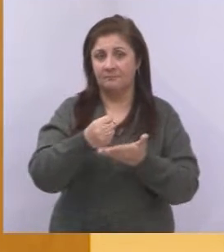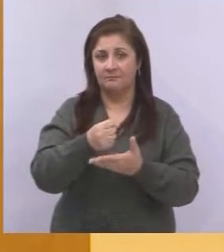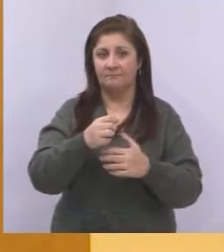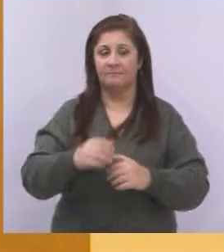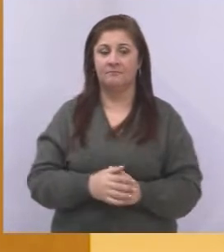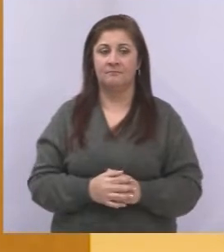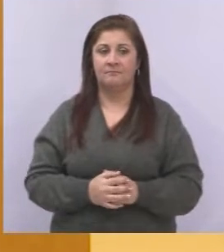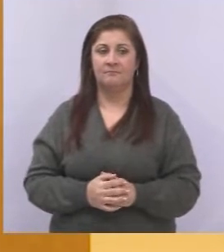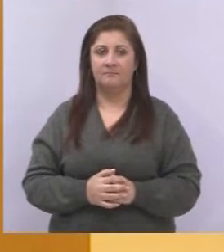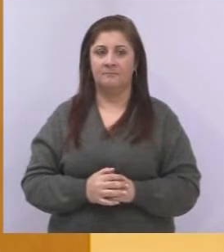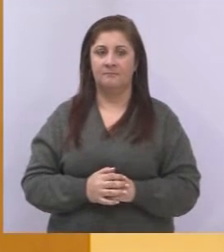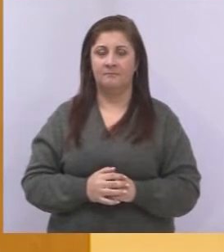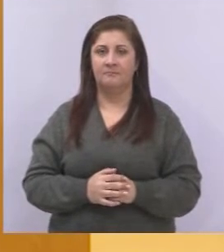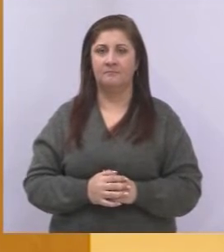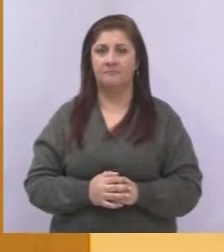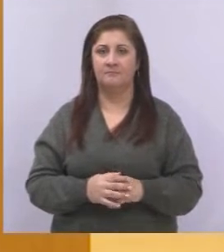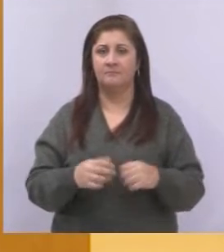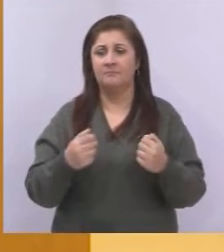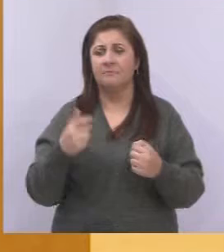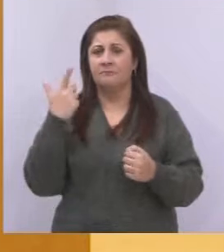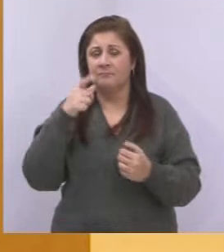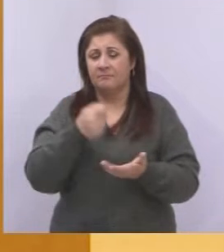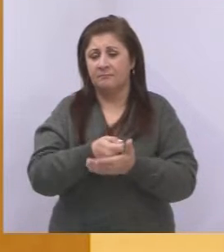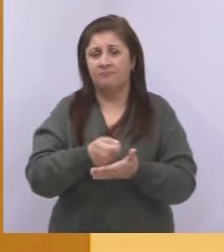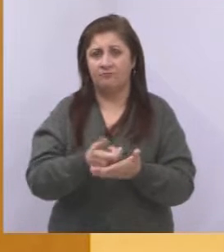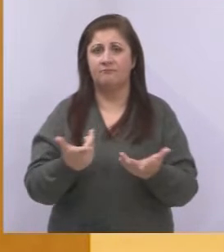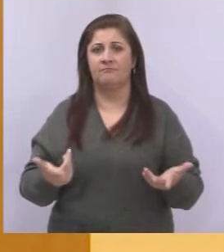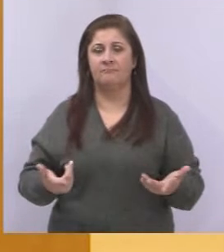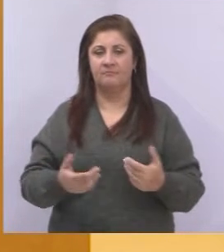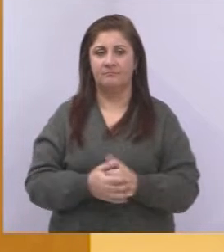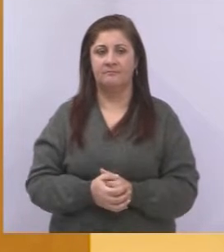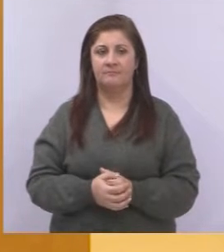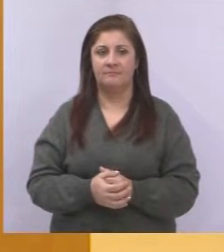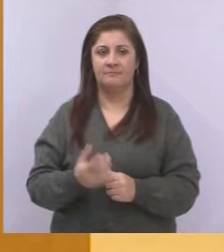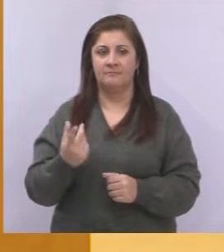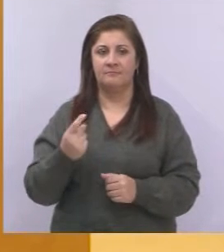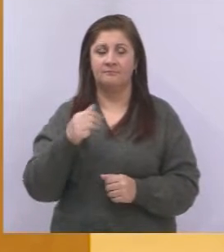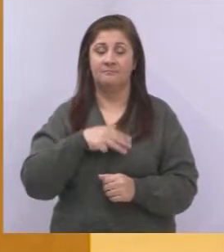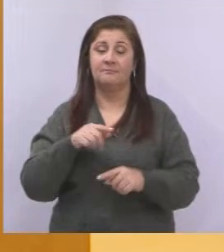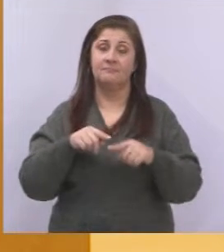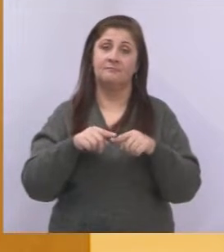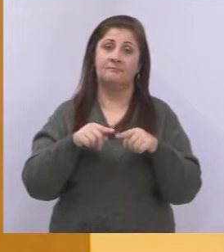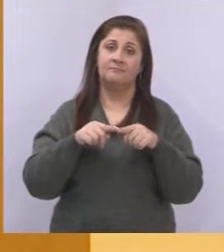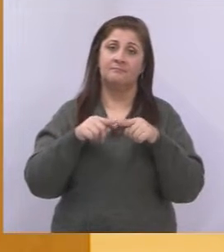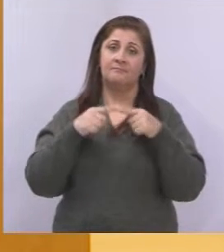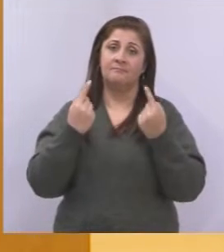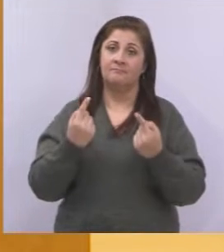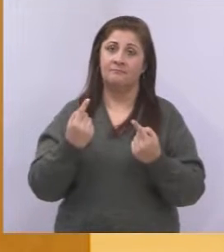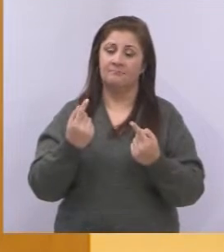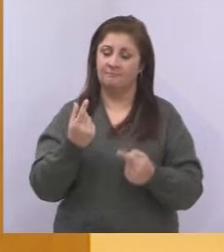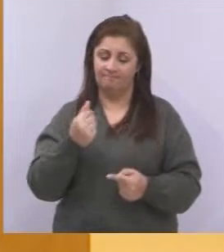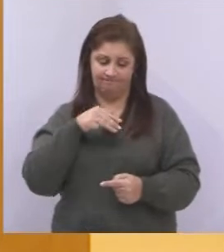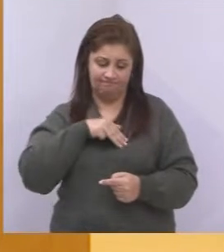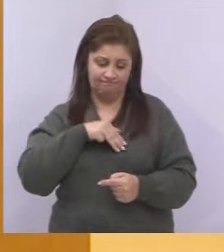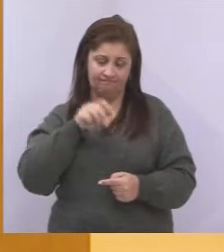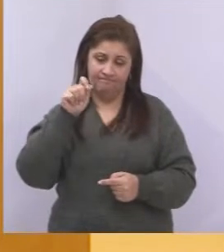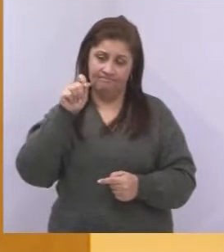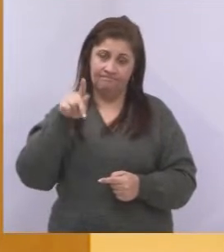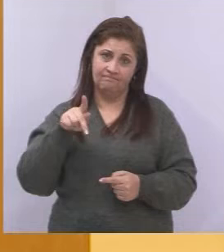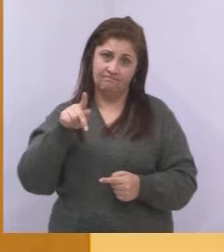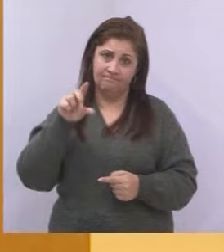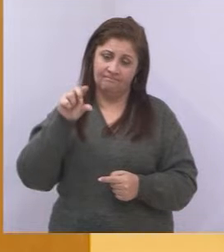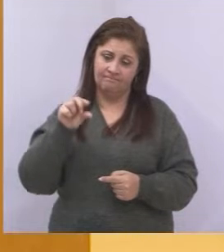sejam absorvidas por ele, né, pelo seu salário. Mas cada dia que passa, o salário do aposentado